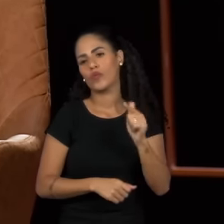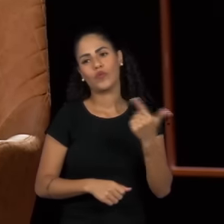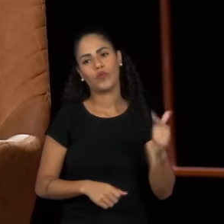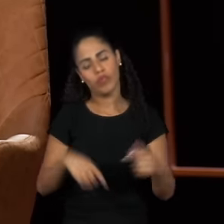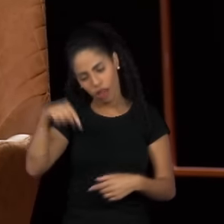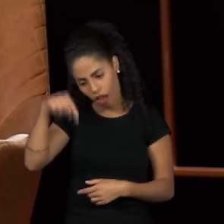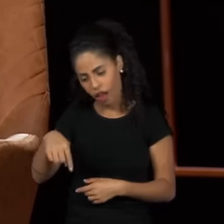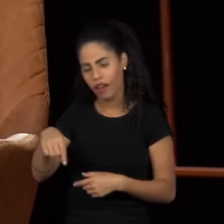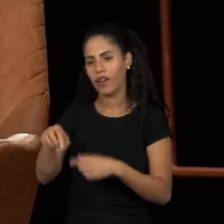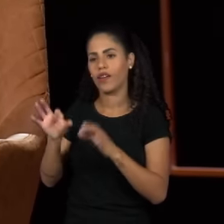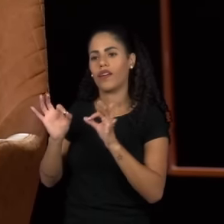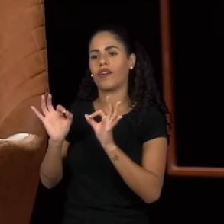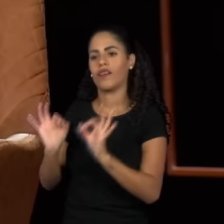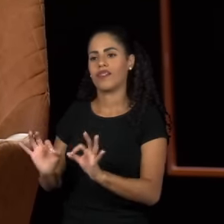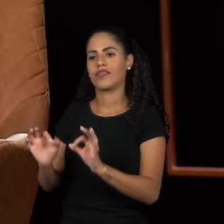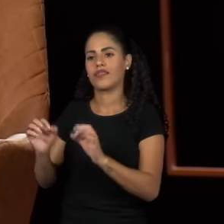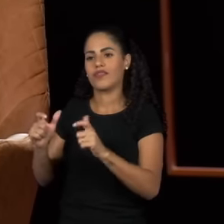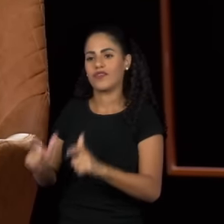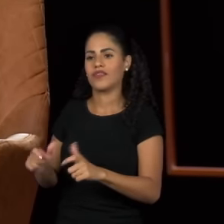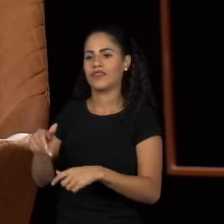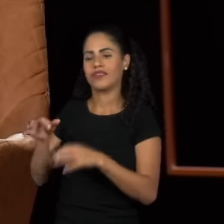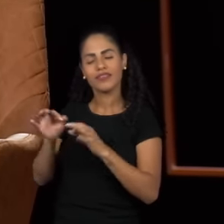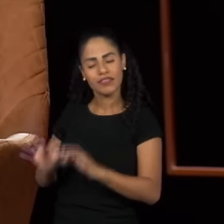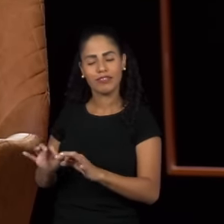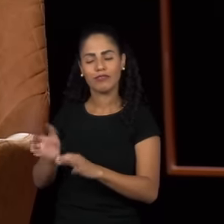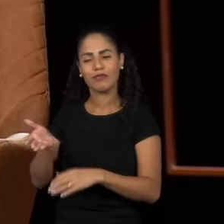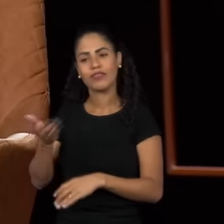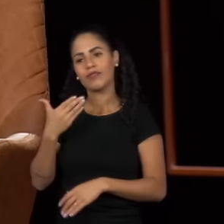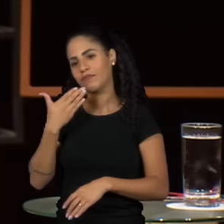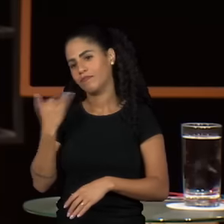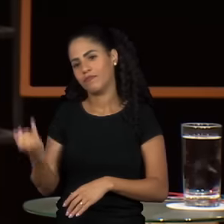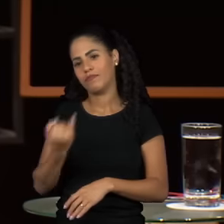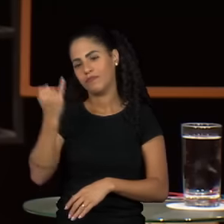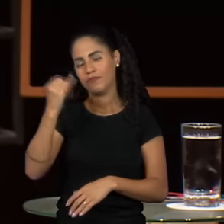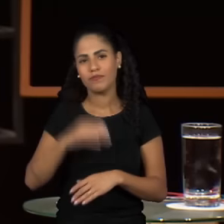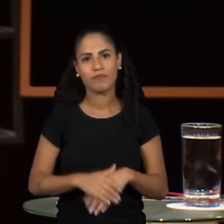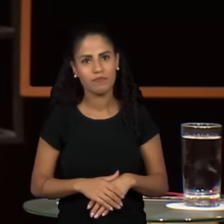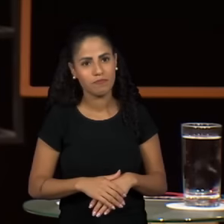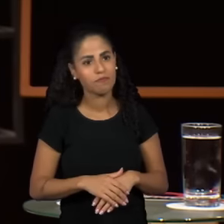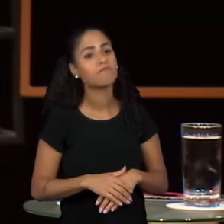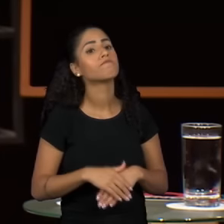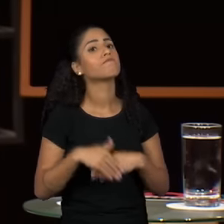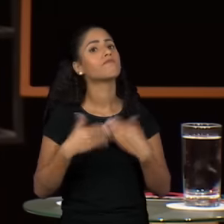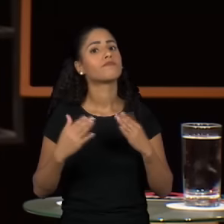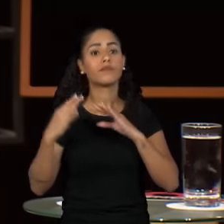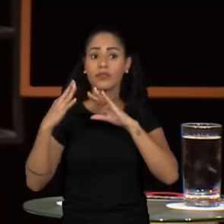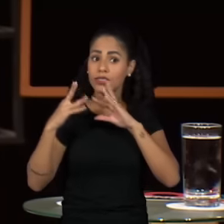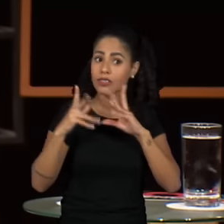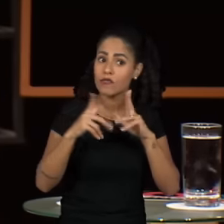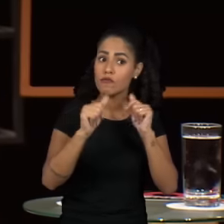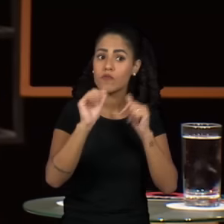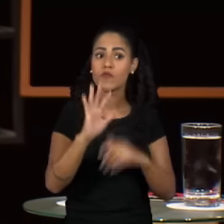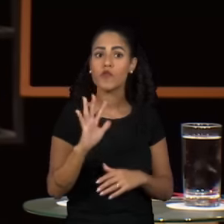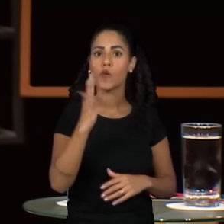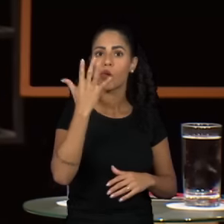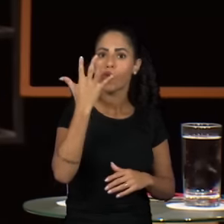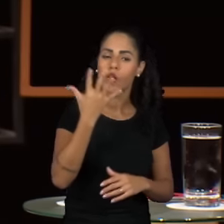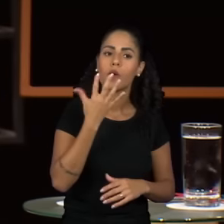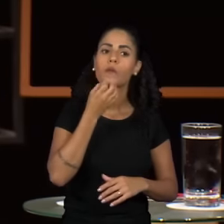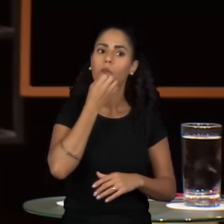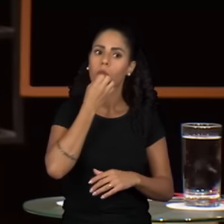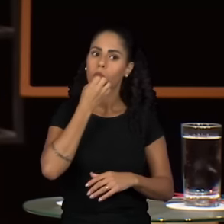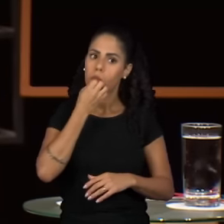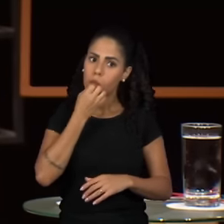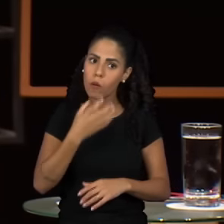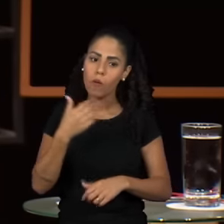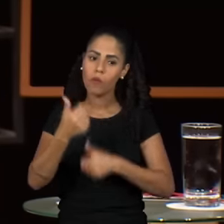Então, foram formadores essenciais para mim. Muito bem. Aí, tudo isso deu uma base muito